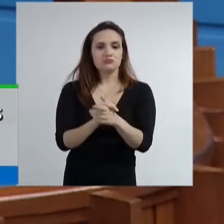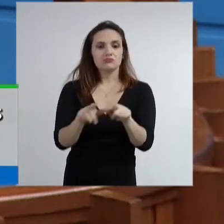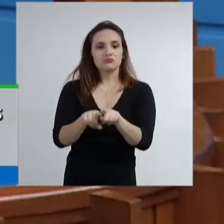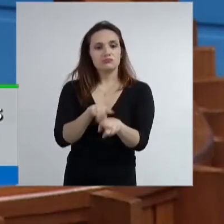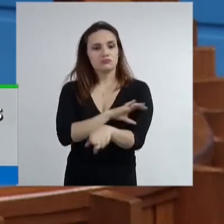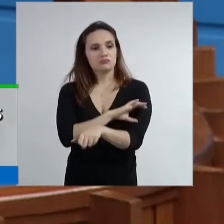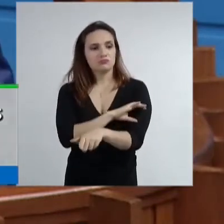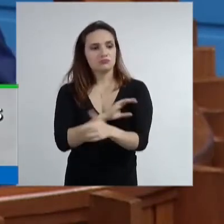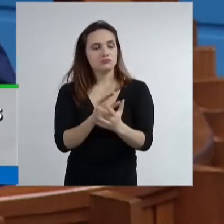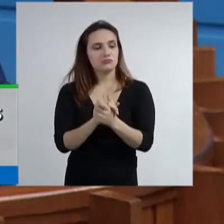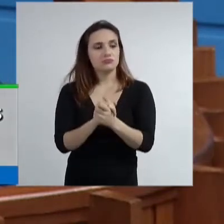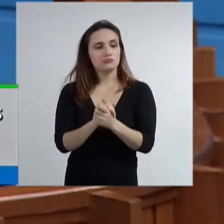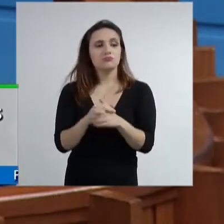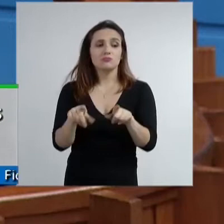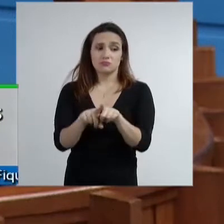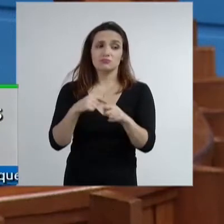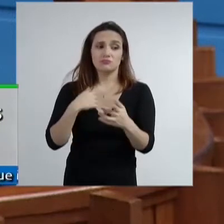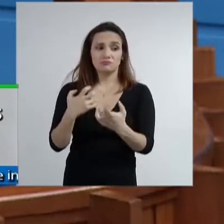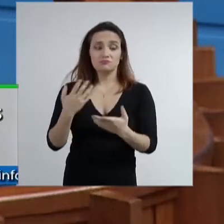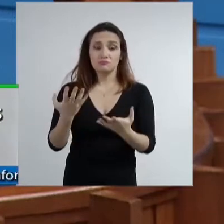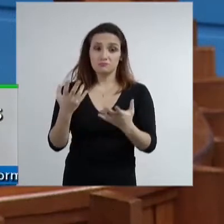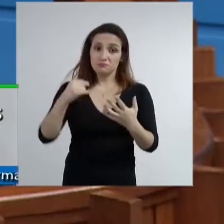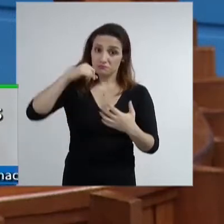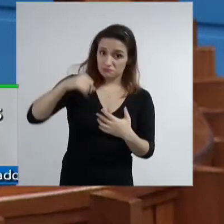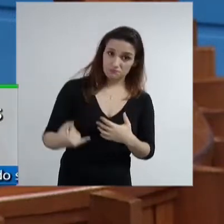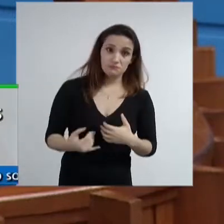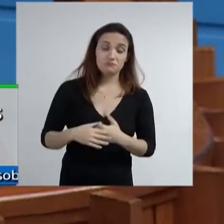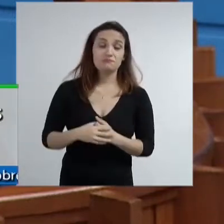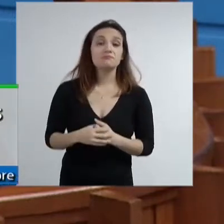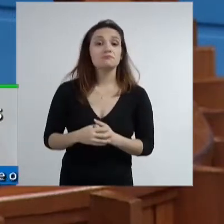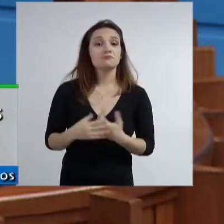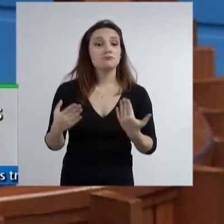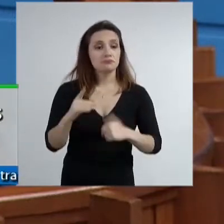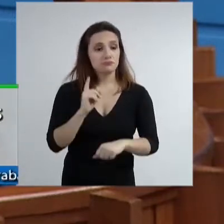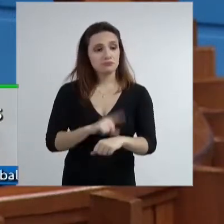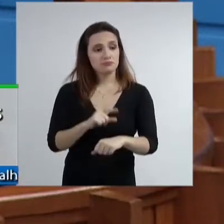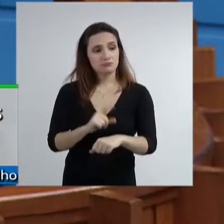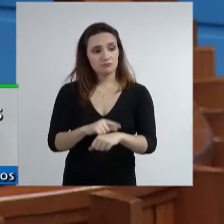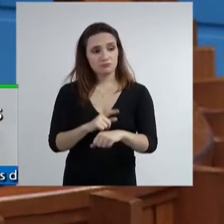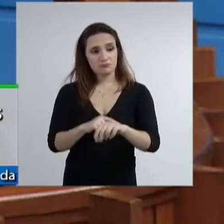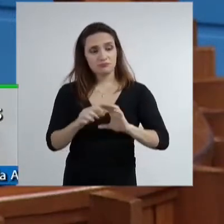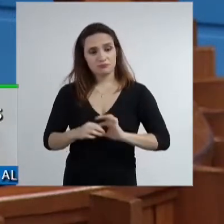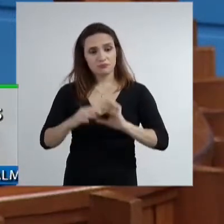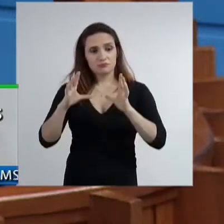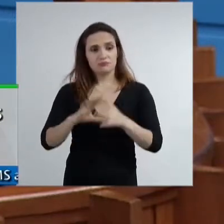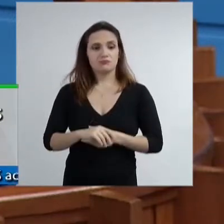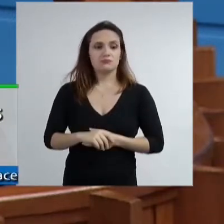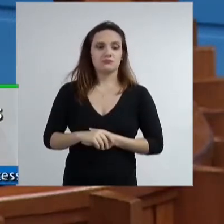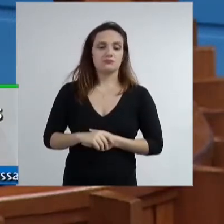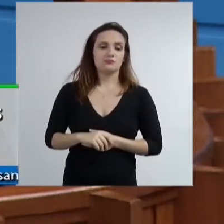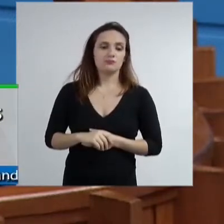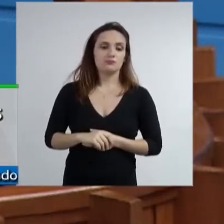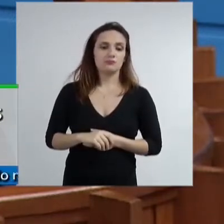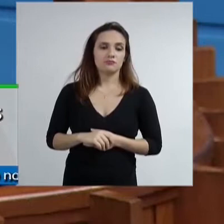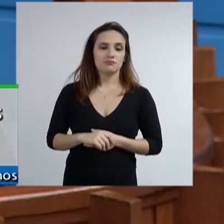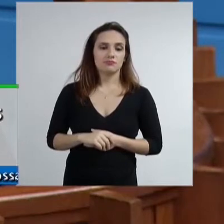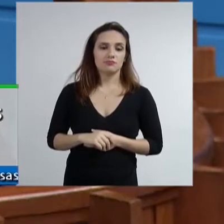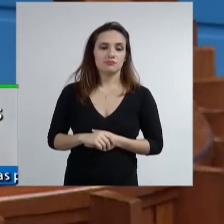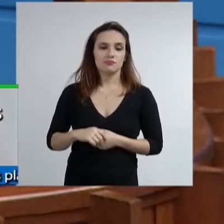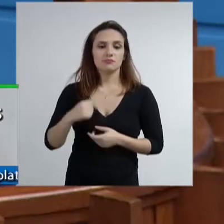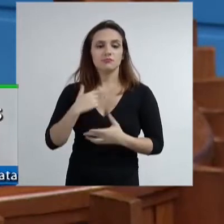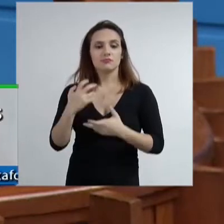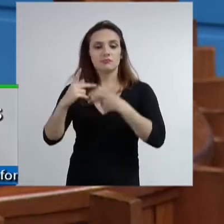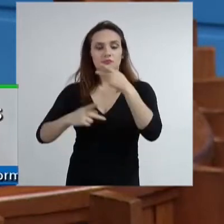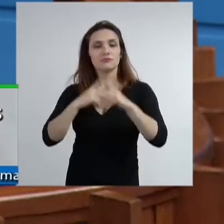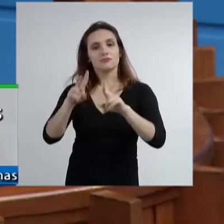coordenadoria. Mas também queria aproveitar esse espaço que é me concedido para falar da